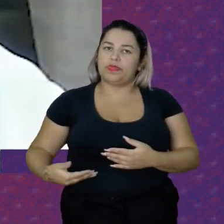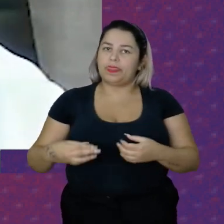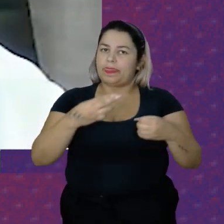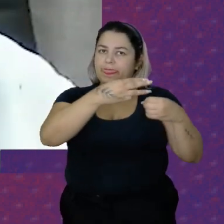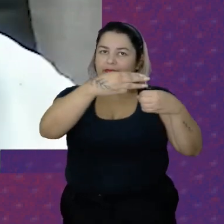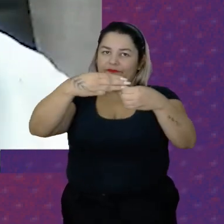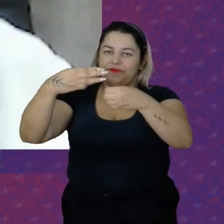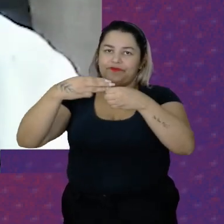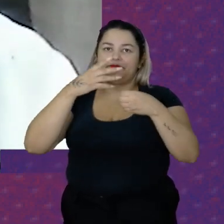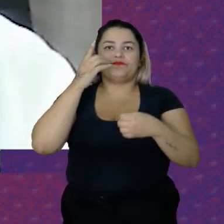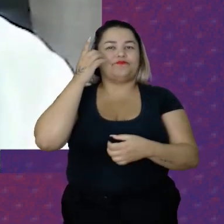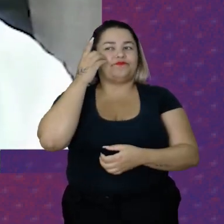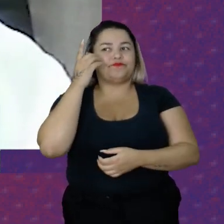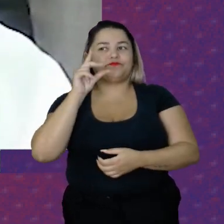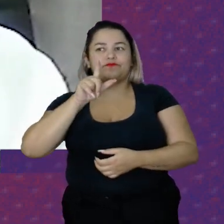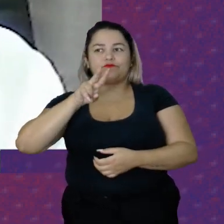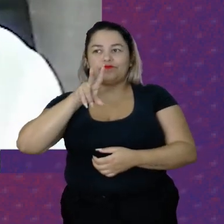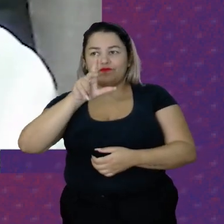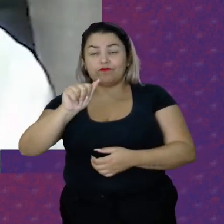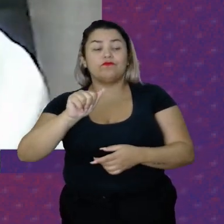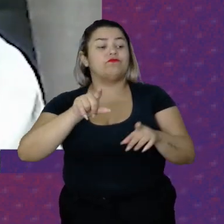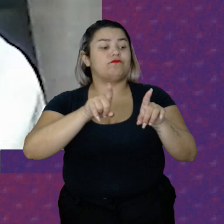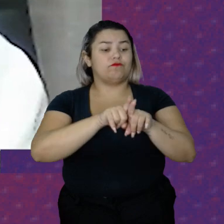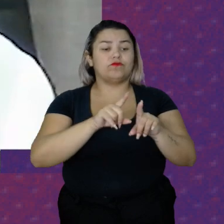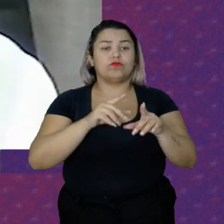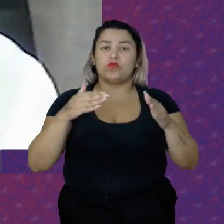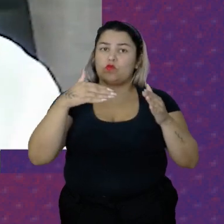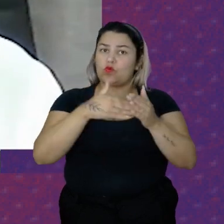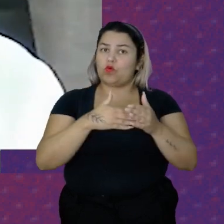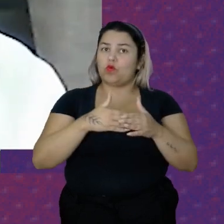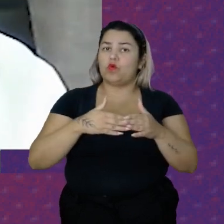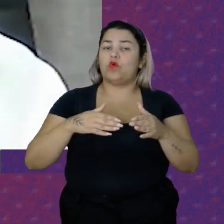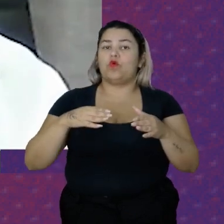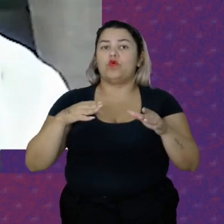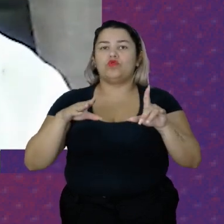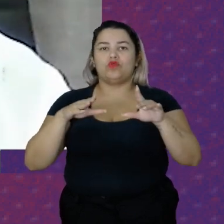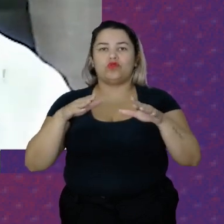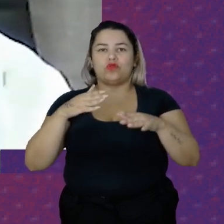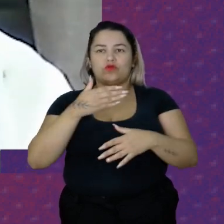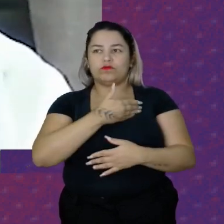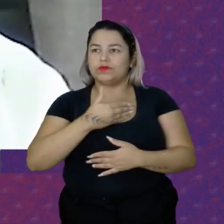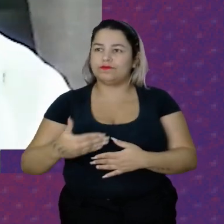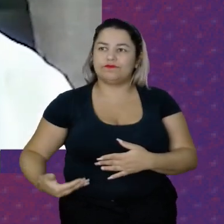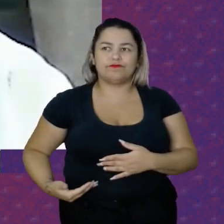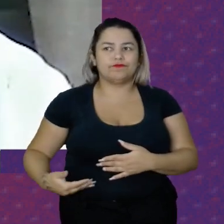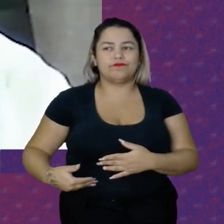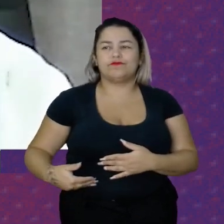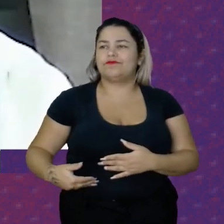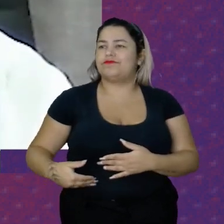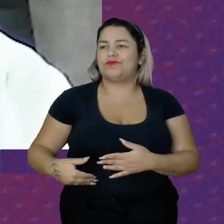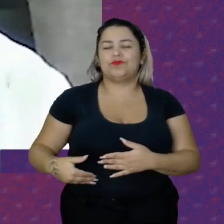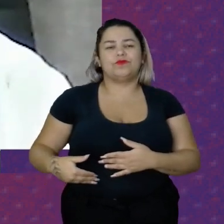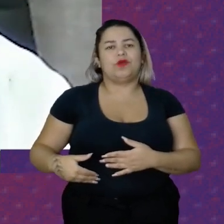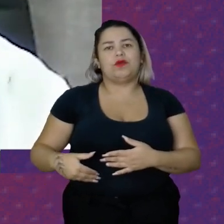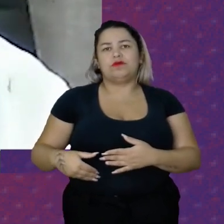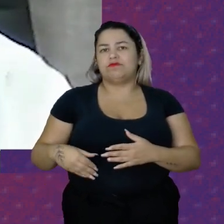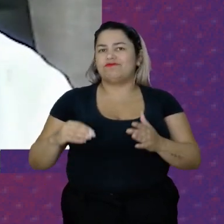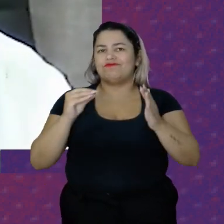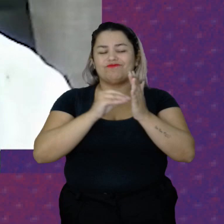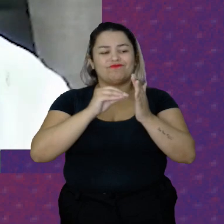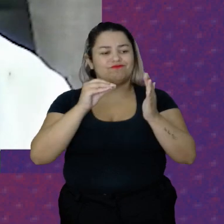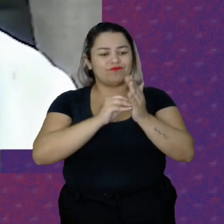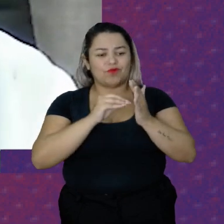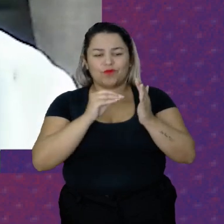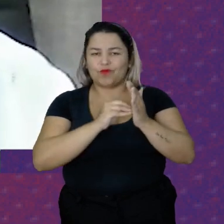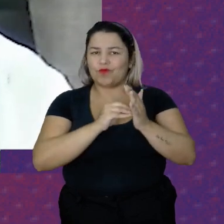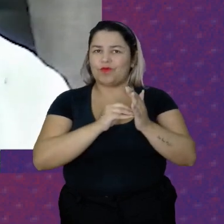municípios, para as políticas públicas, e o que foi este último governo que foi tão deficiente,